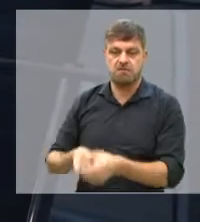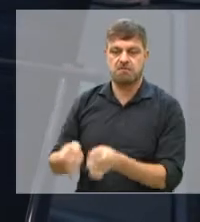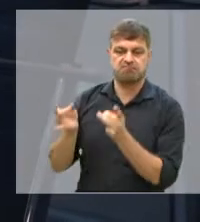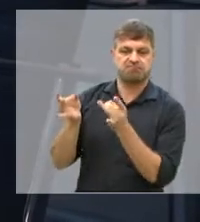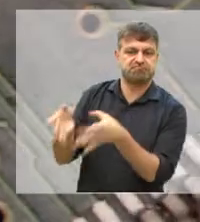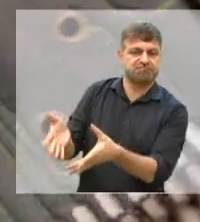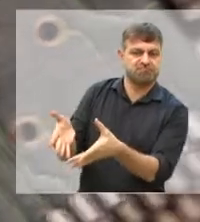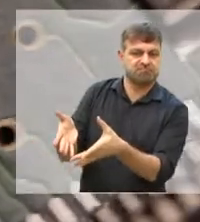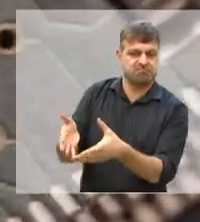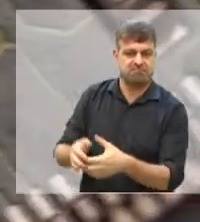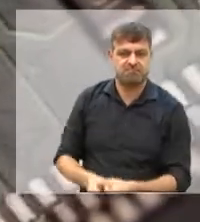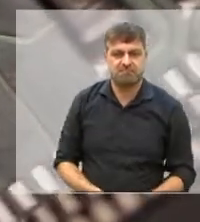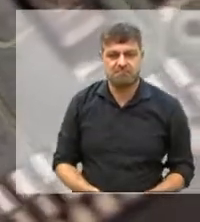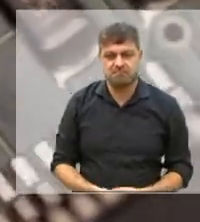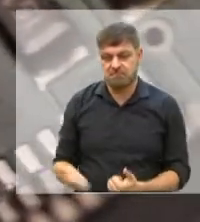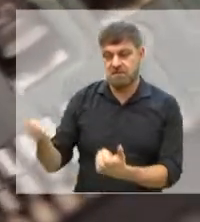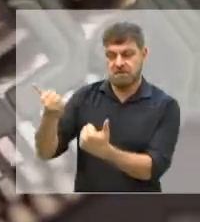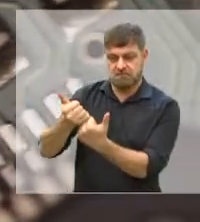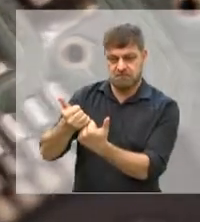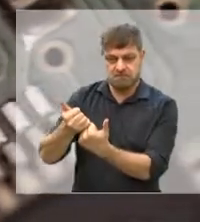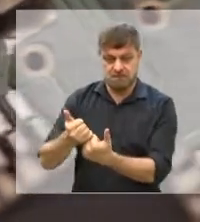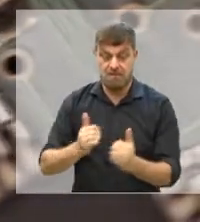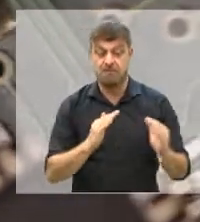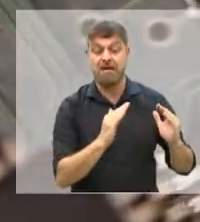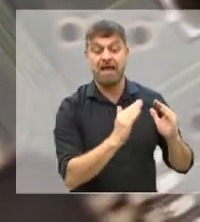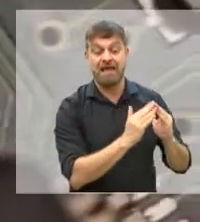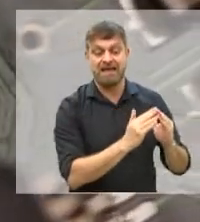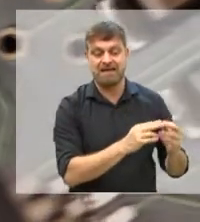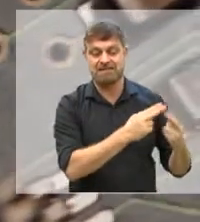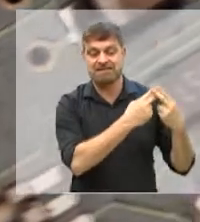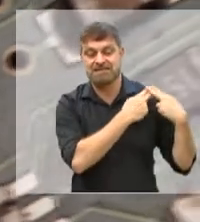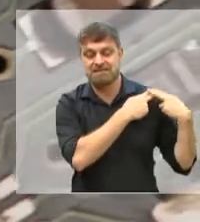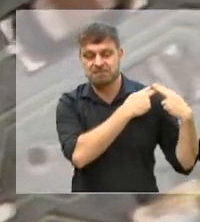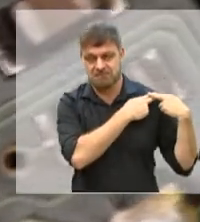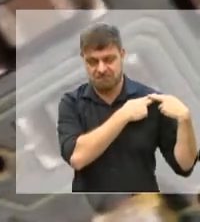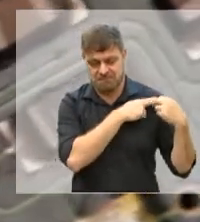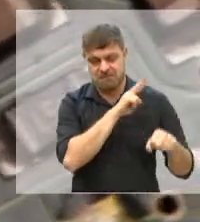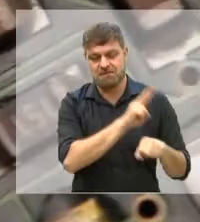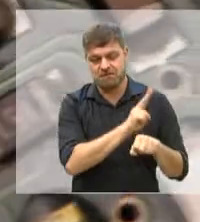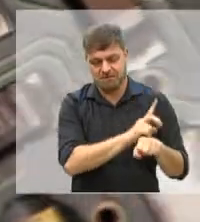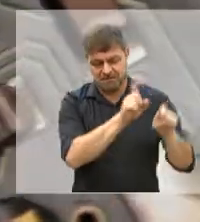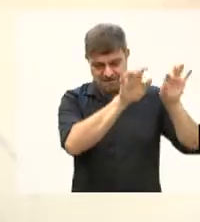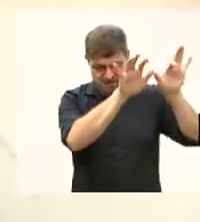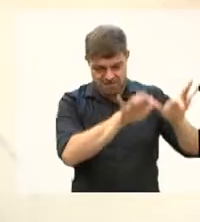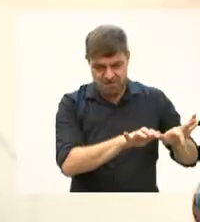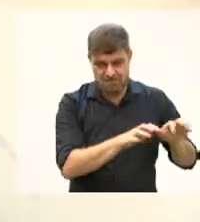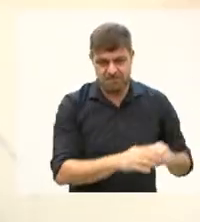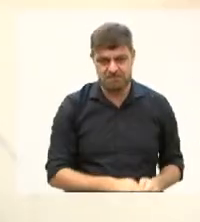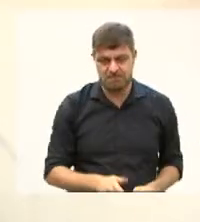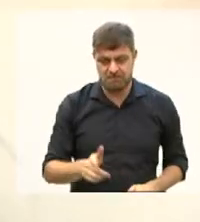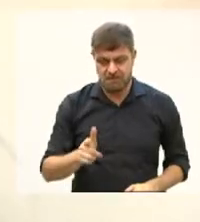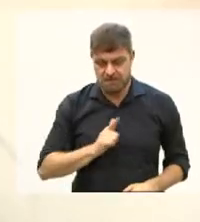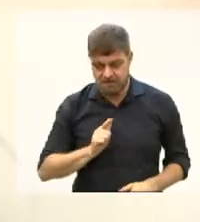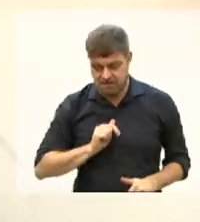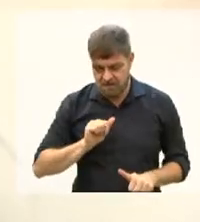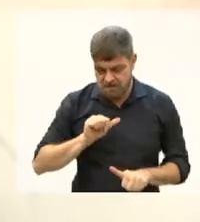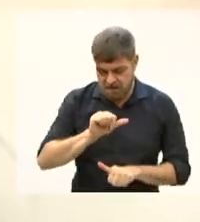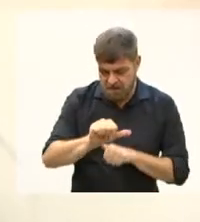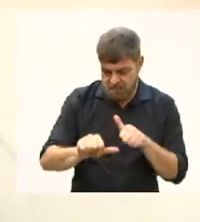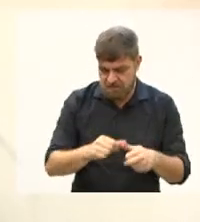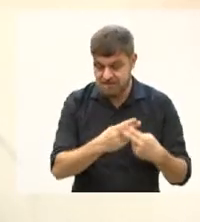pilha e põe mais um. Vai empoeirando, né, professor? Isso. Então, essa mudança